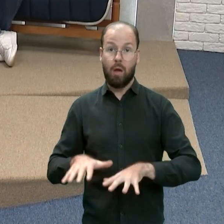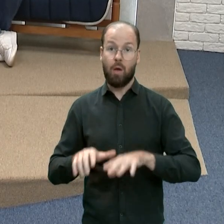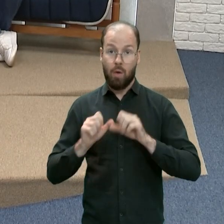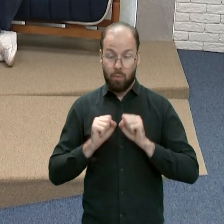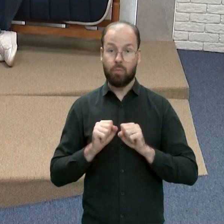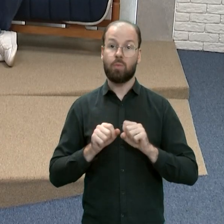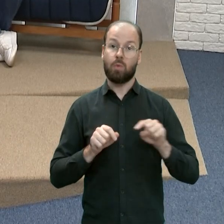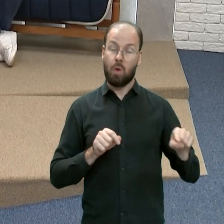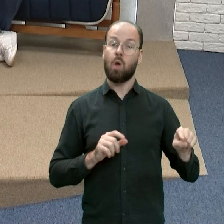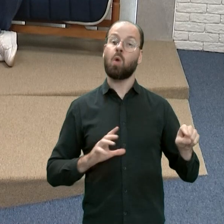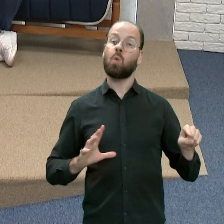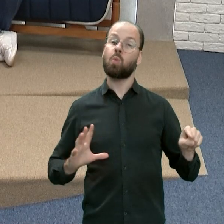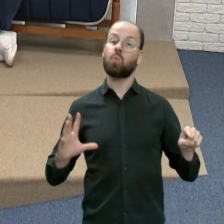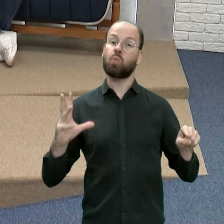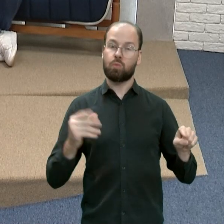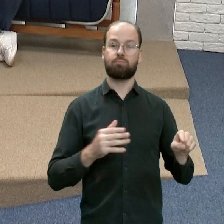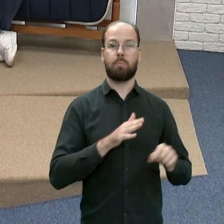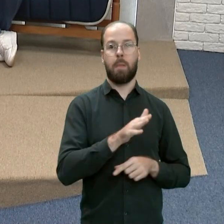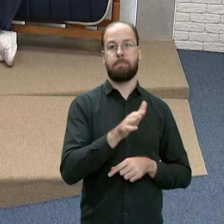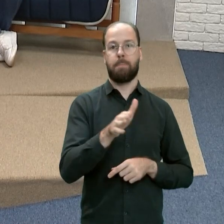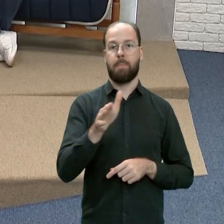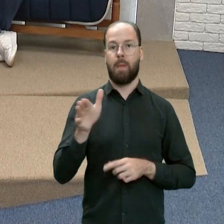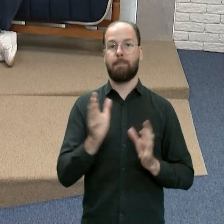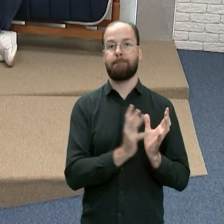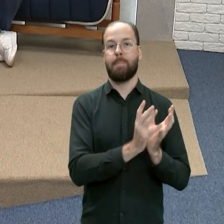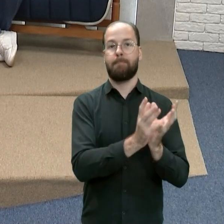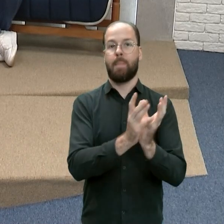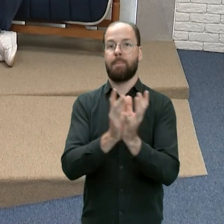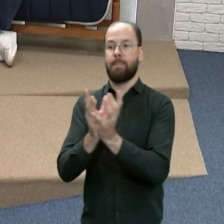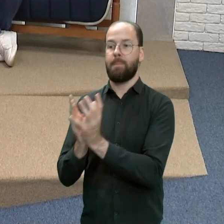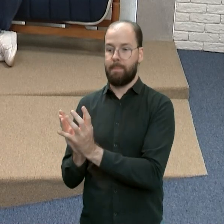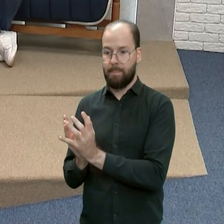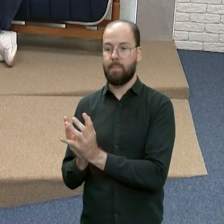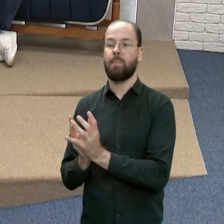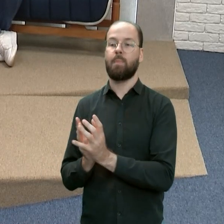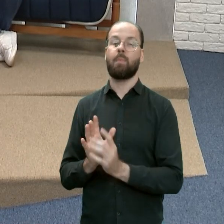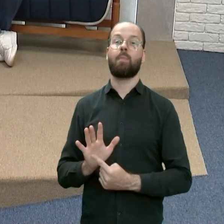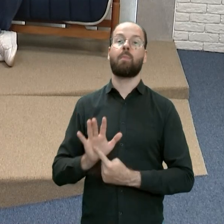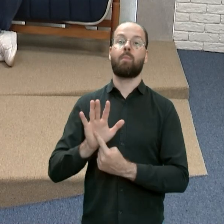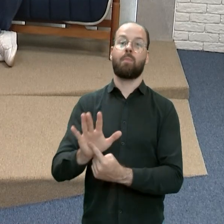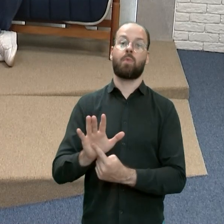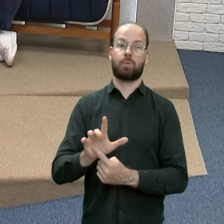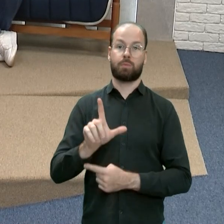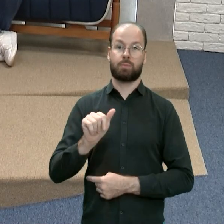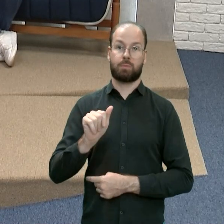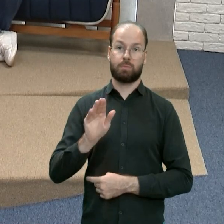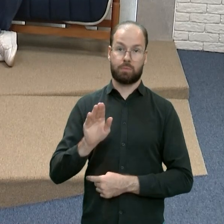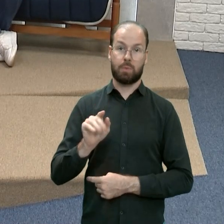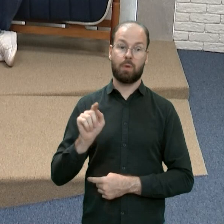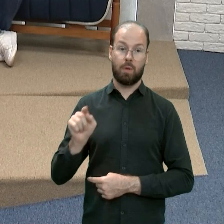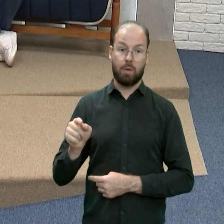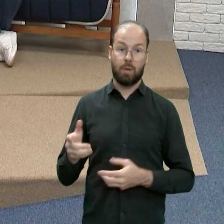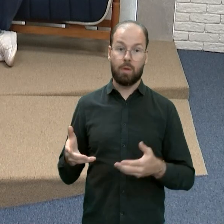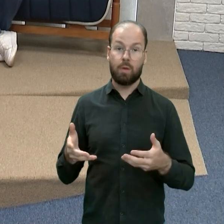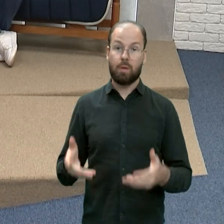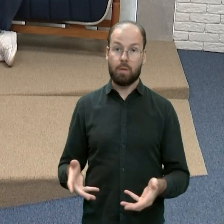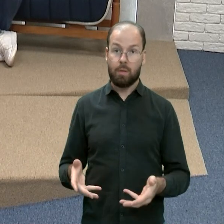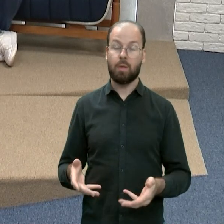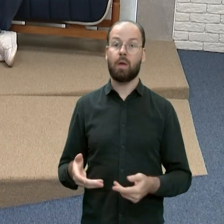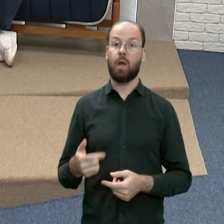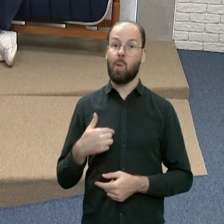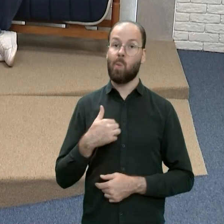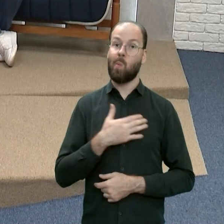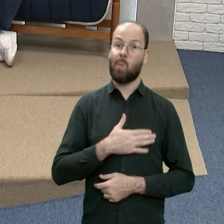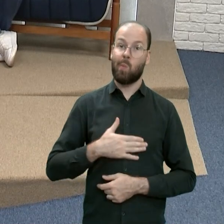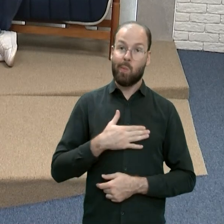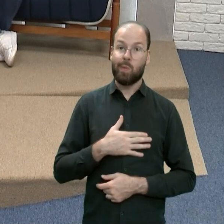todos eles mostrando os laboratórios. E aí eles se interessam no primeiro período, não, eu gostei